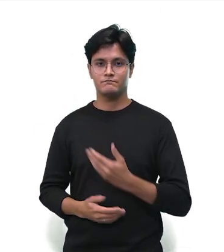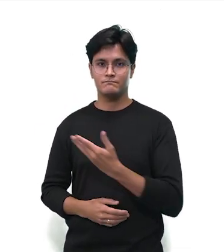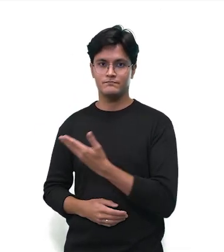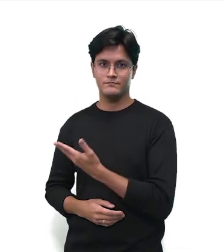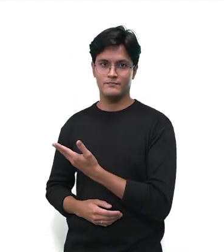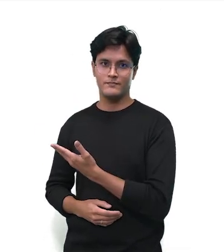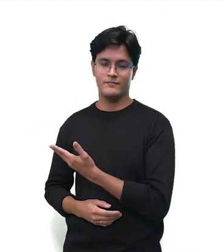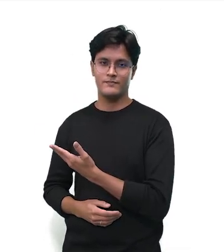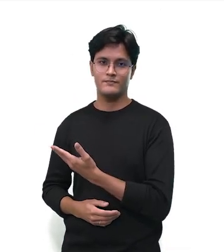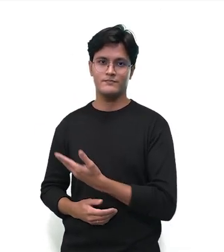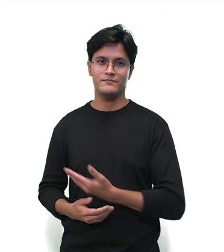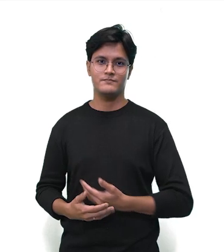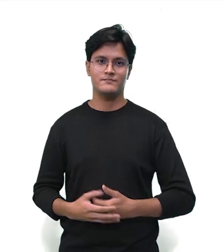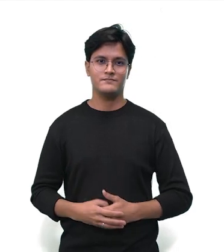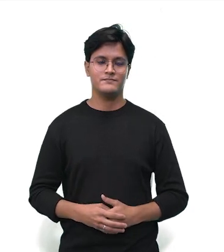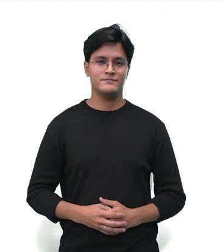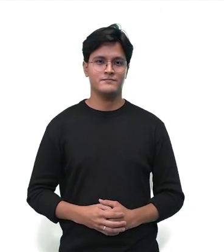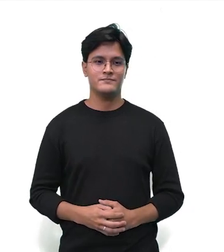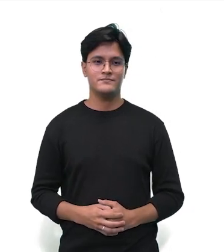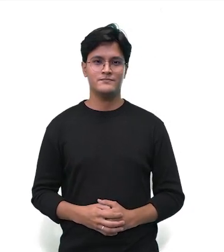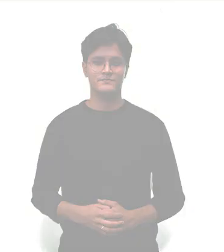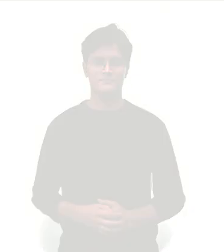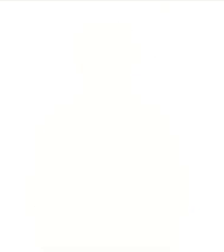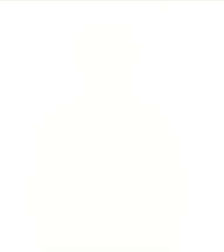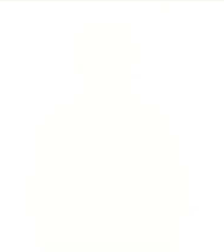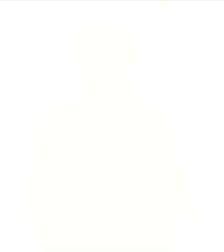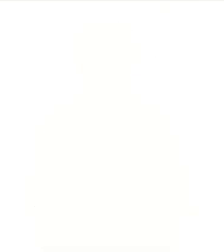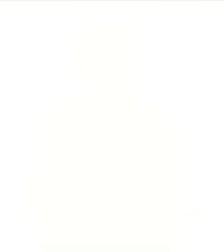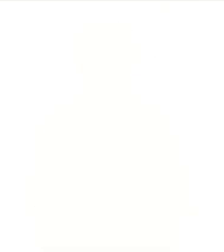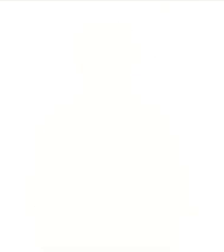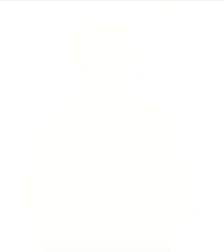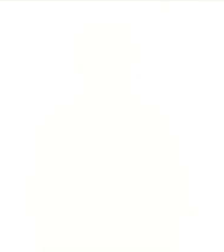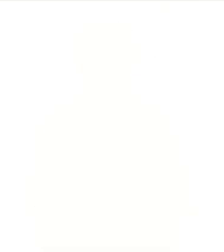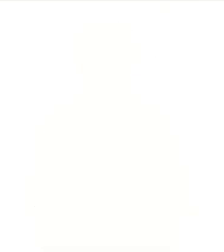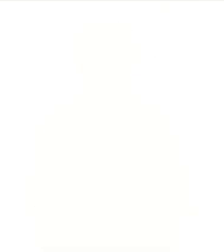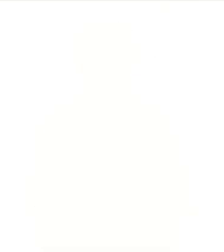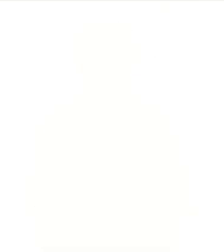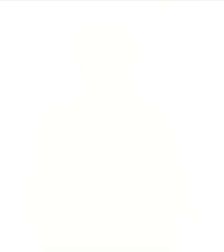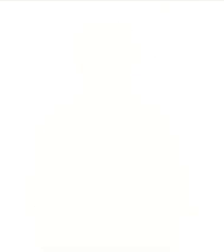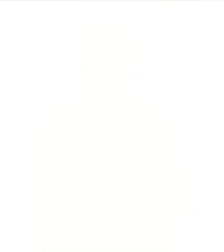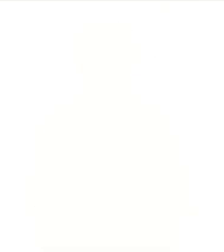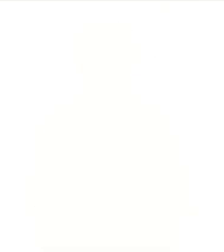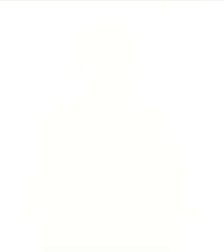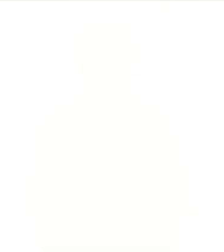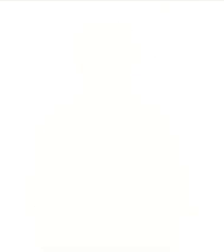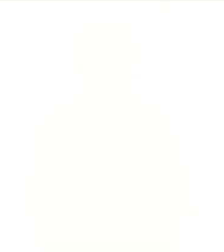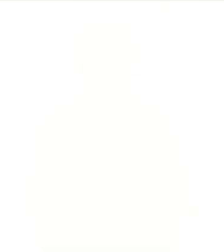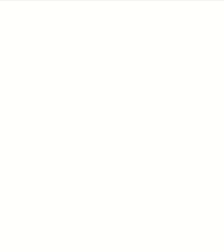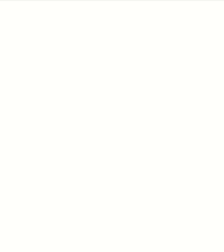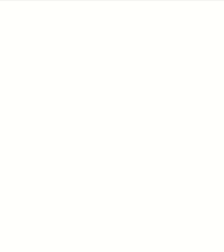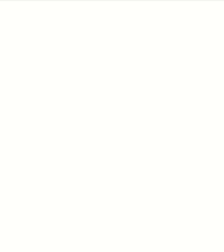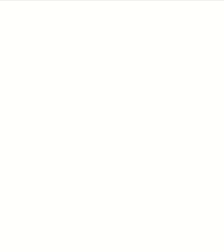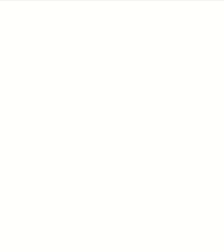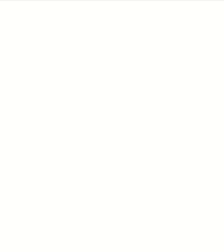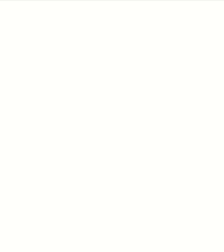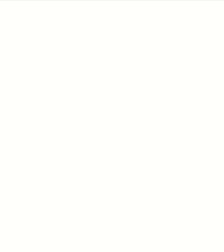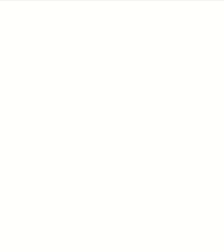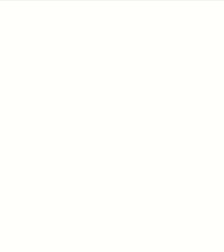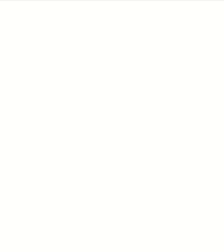de 1.500. Deixa eu colocar o cifrão aqui, R-cifrão.